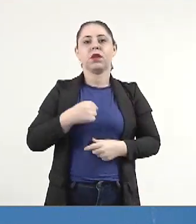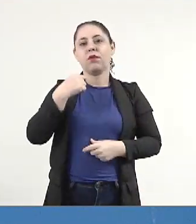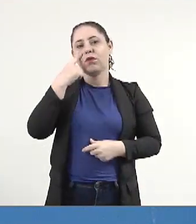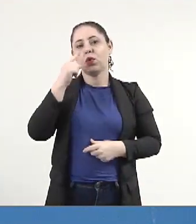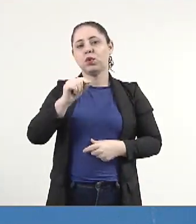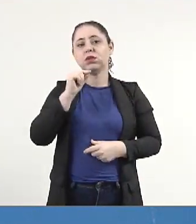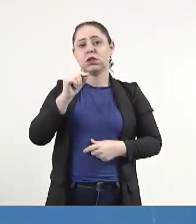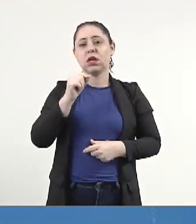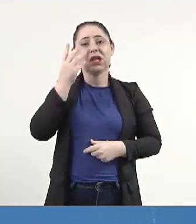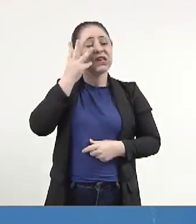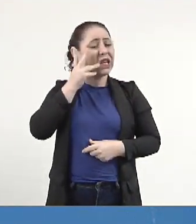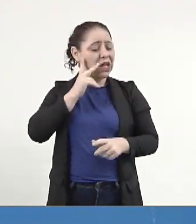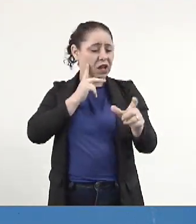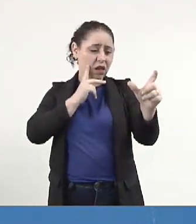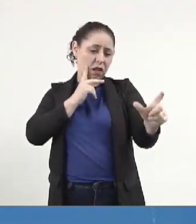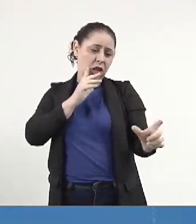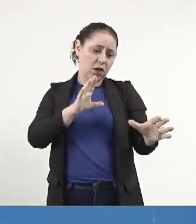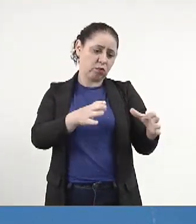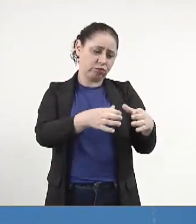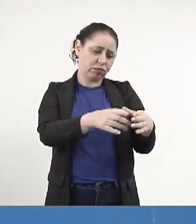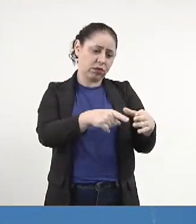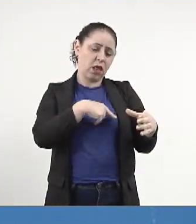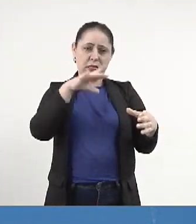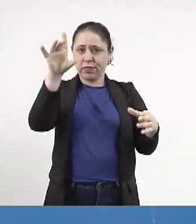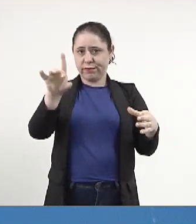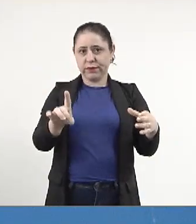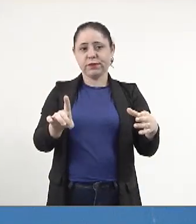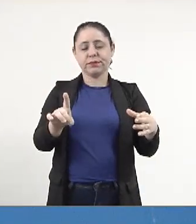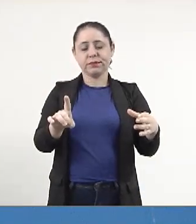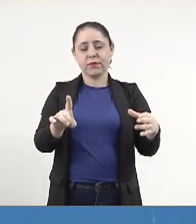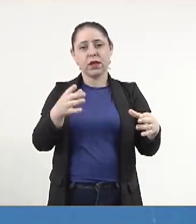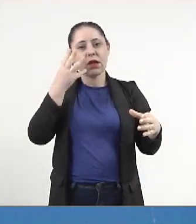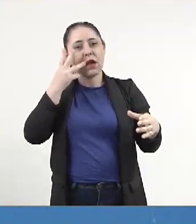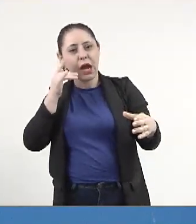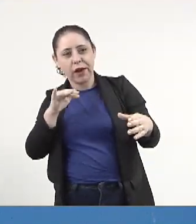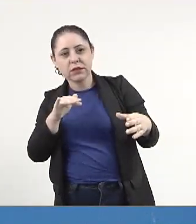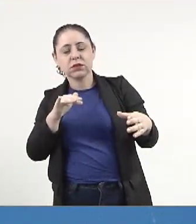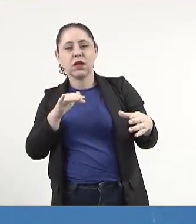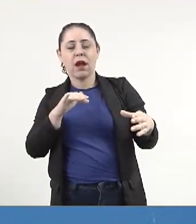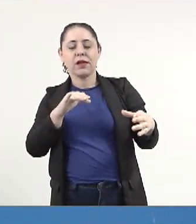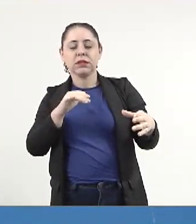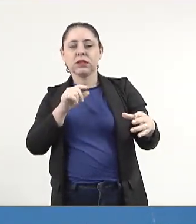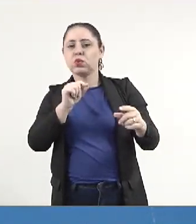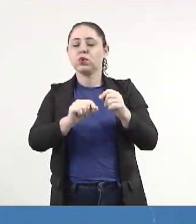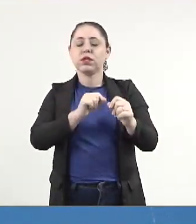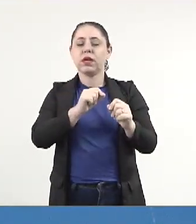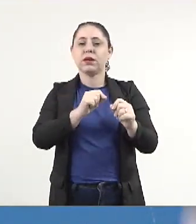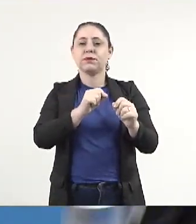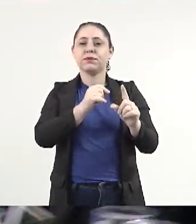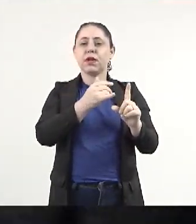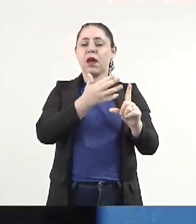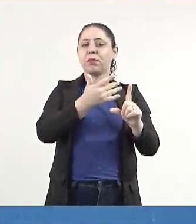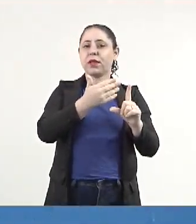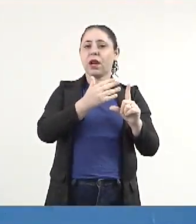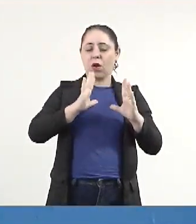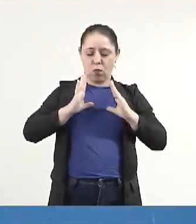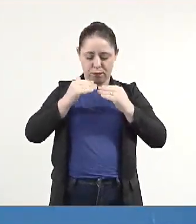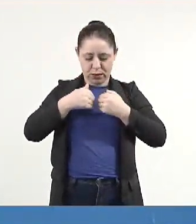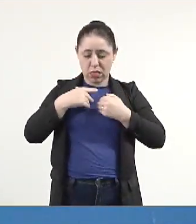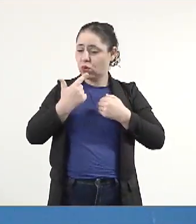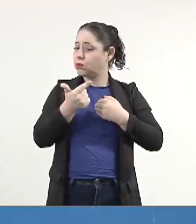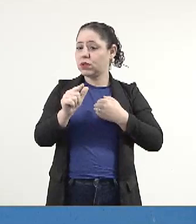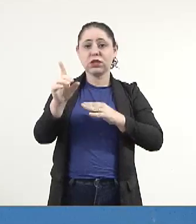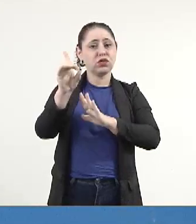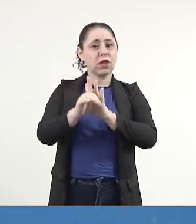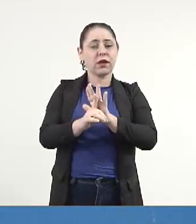Na ponta estão crianças. Estão crianças com deficiência, estão com crianças atípicas, autistas, e que